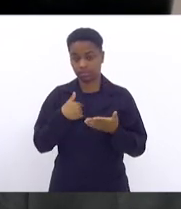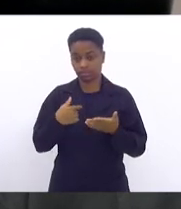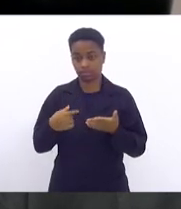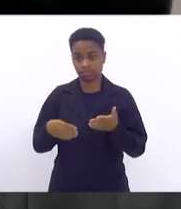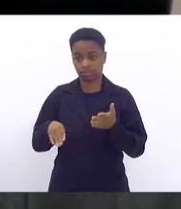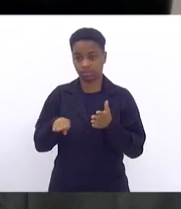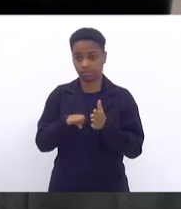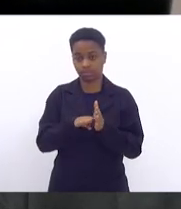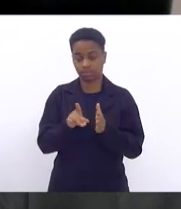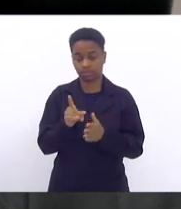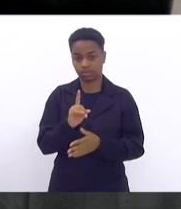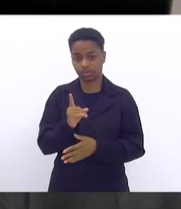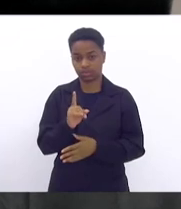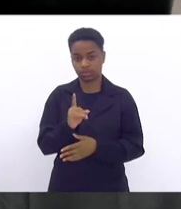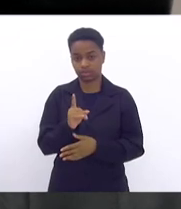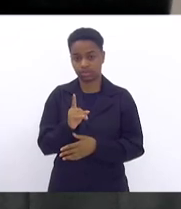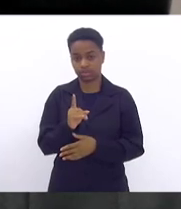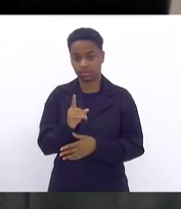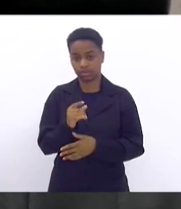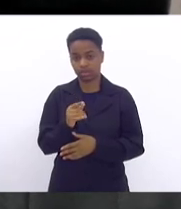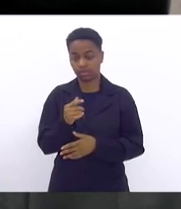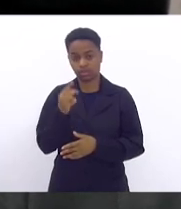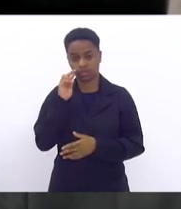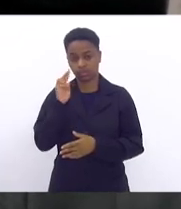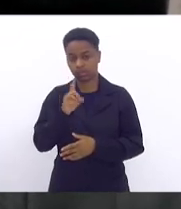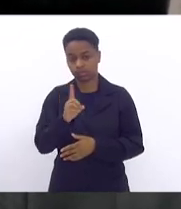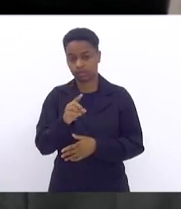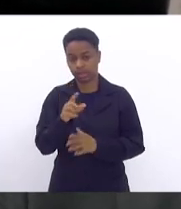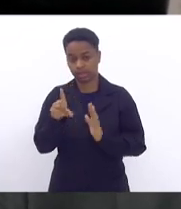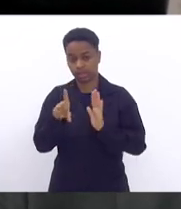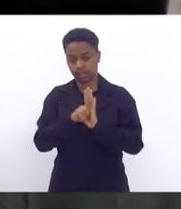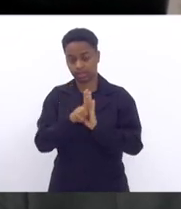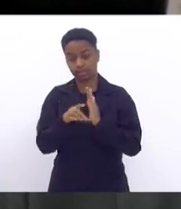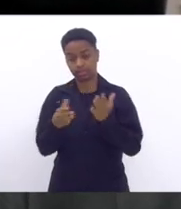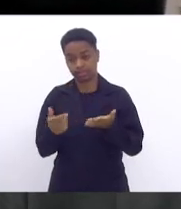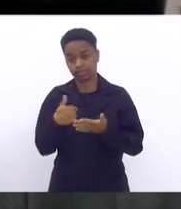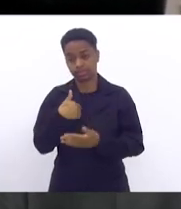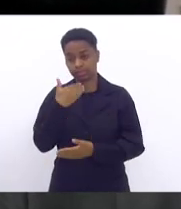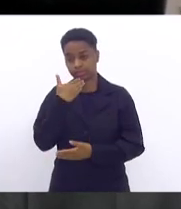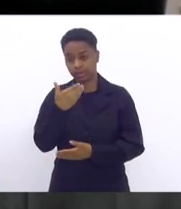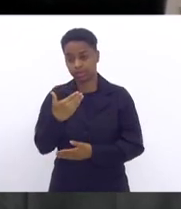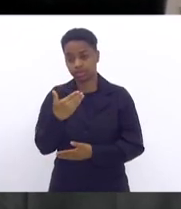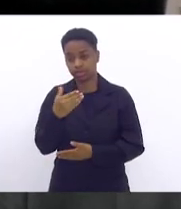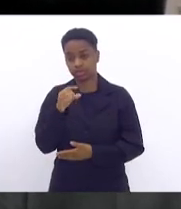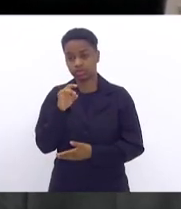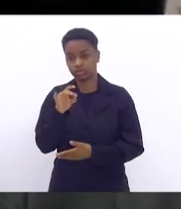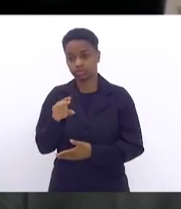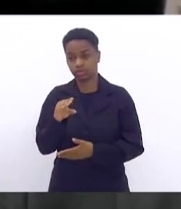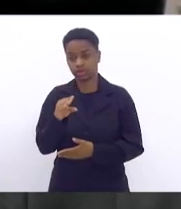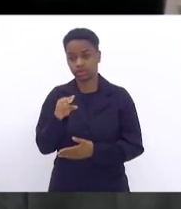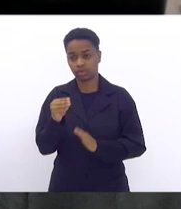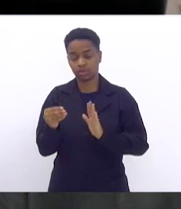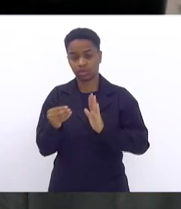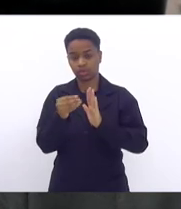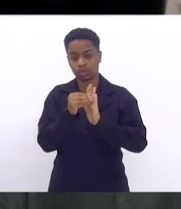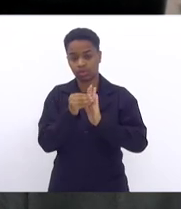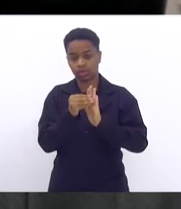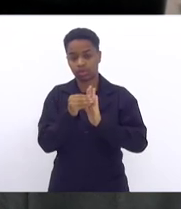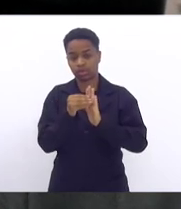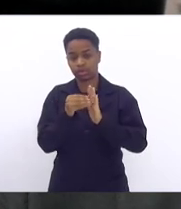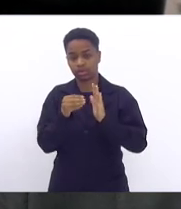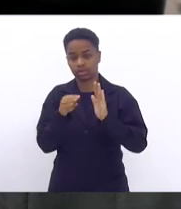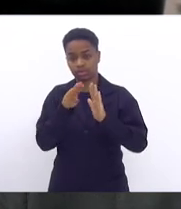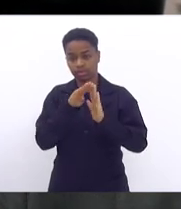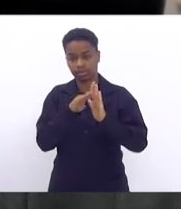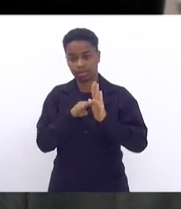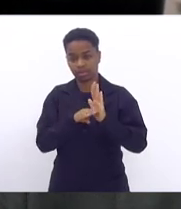né, essa questão da lei. Se pudesse pedir para a Vossa Excelência, só colocar um pouco mais para frente da pauta, só para eu dar uma olhada, ver se tem acordo, porque